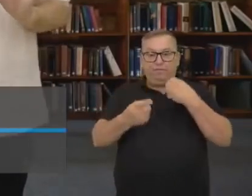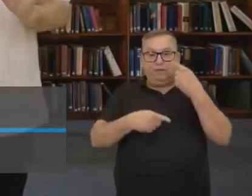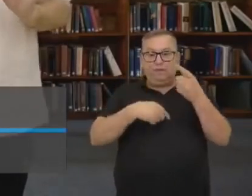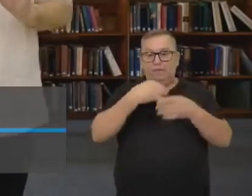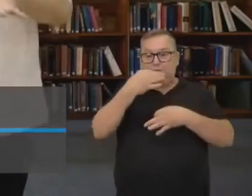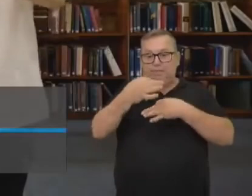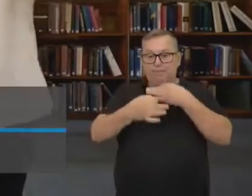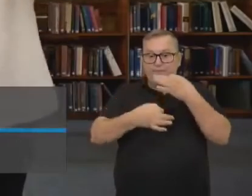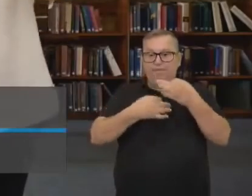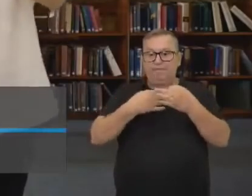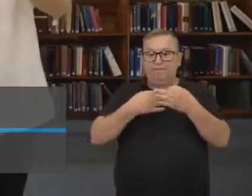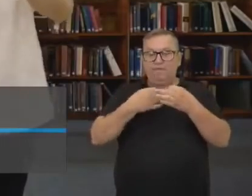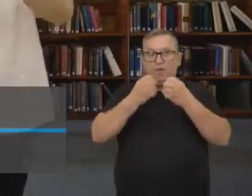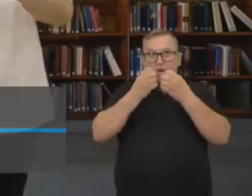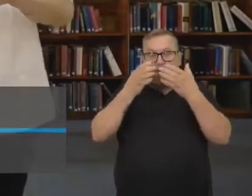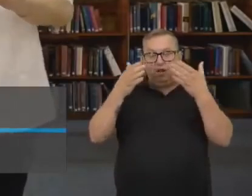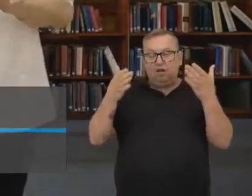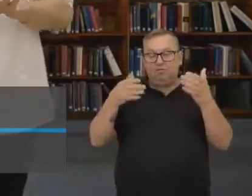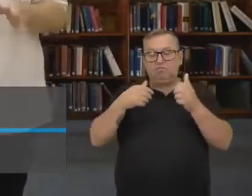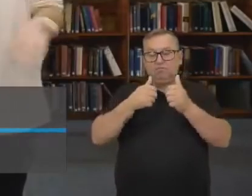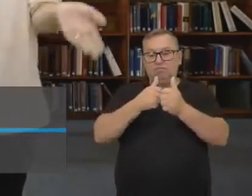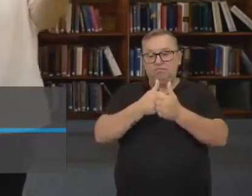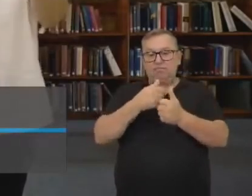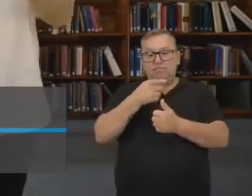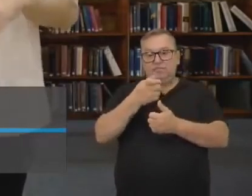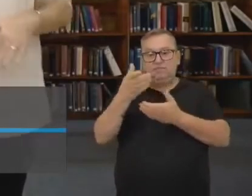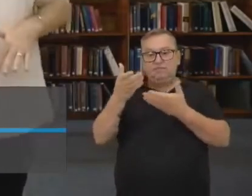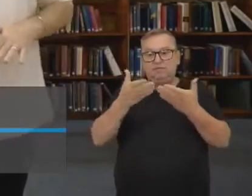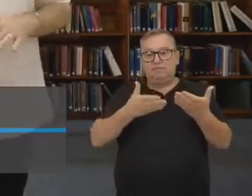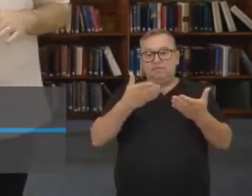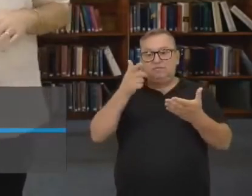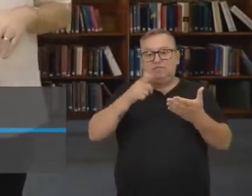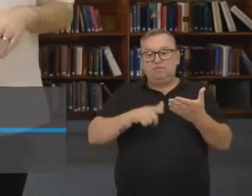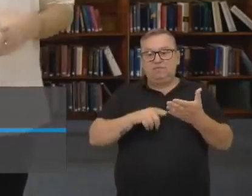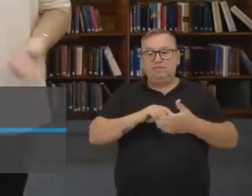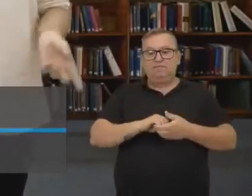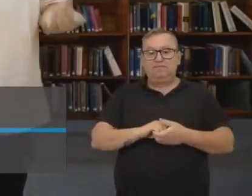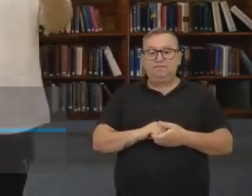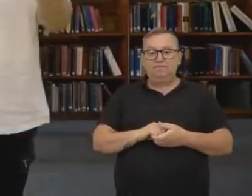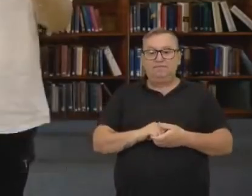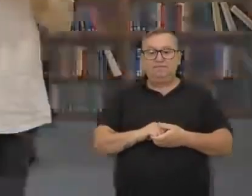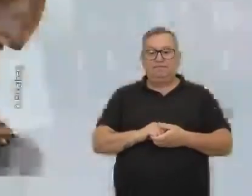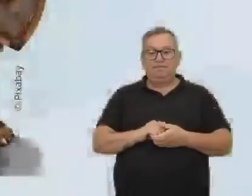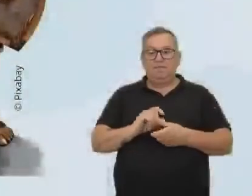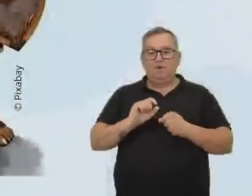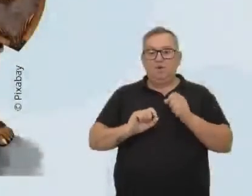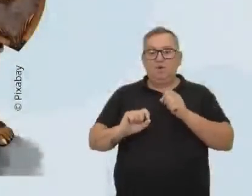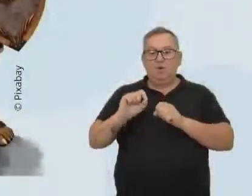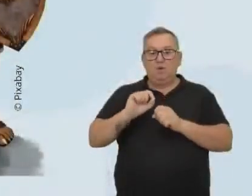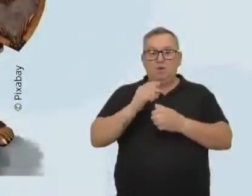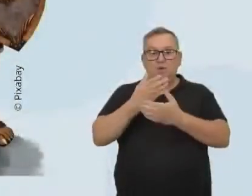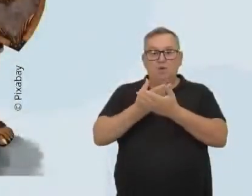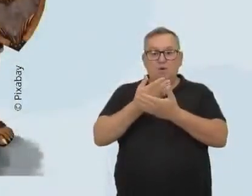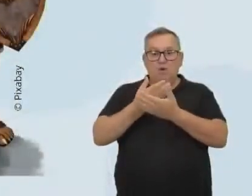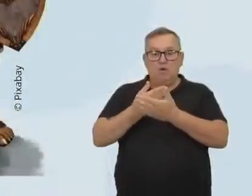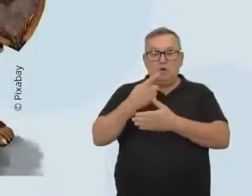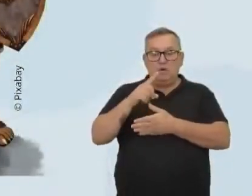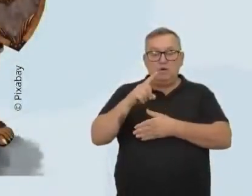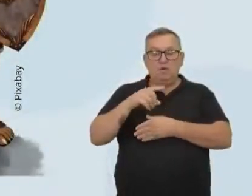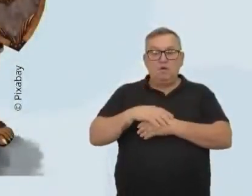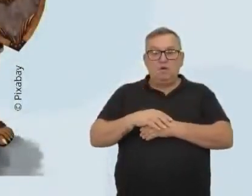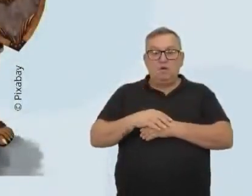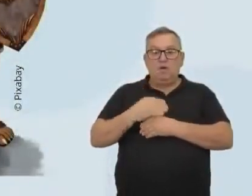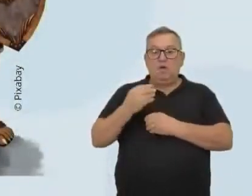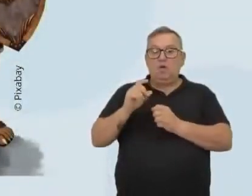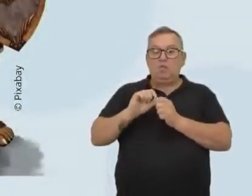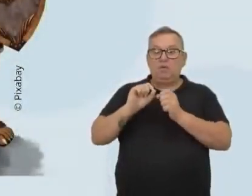como podem fazer. Claro, seguindo essas que vocês trouxeram e outras. Então vamos lá. Ó. Qual é a sua rotina de estudos? Né? Como que você cria